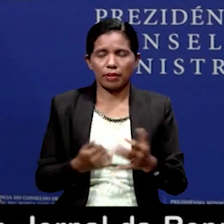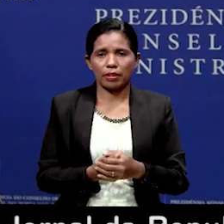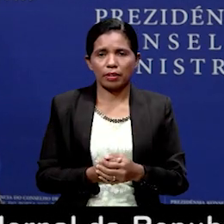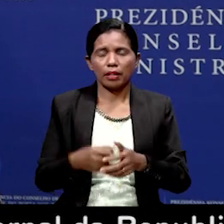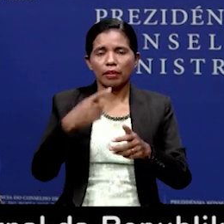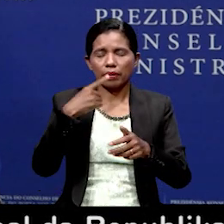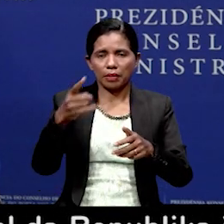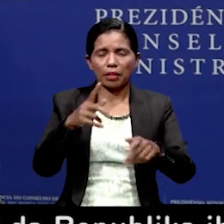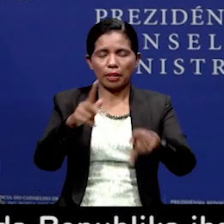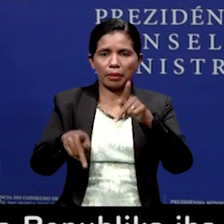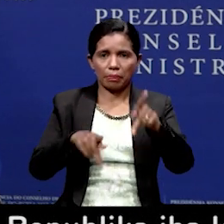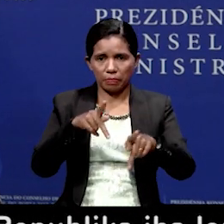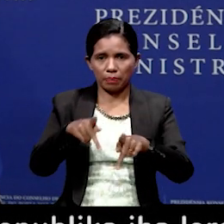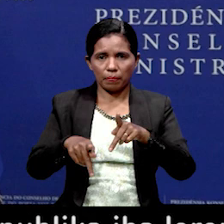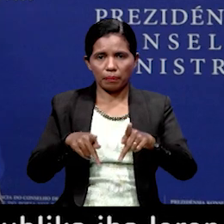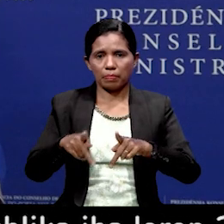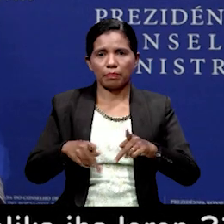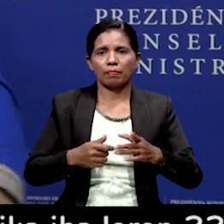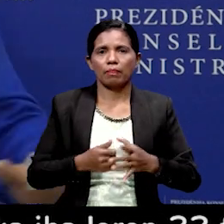considera é uma hira que nebem aca